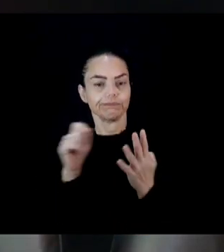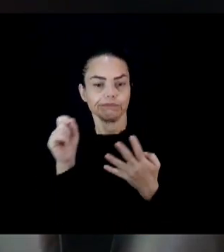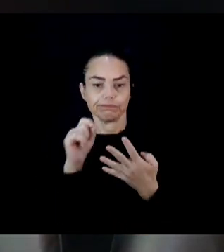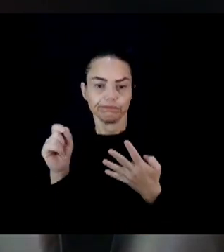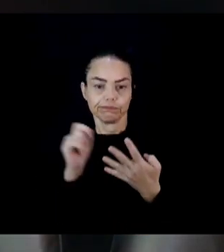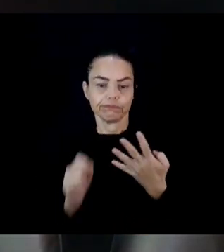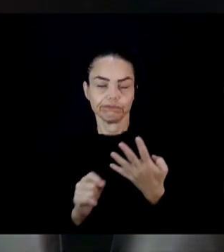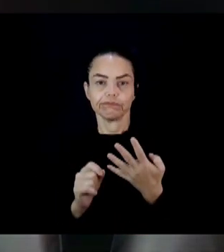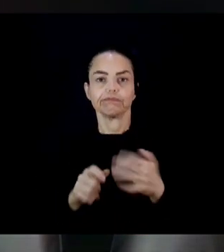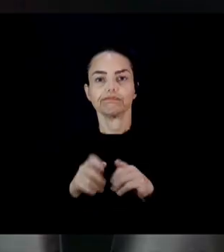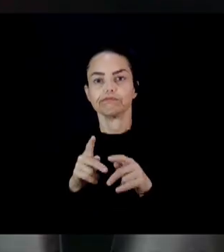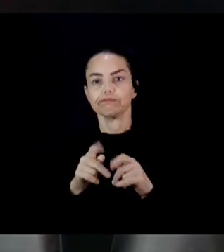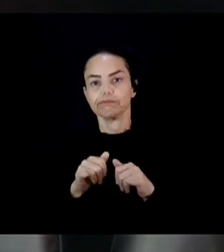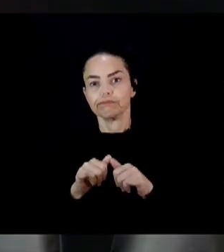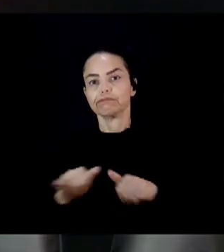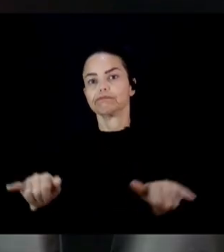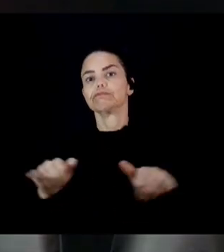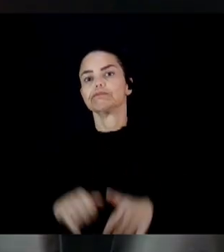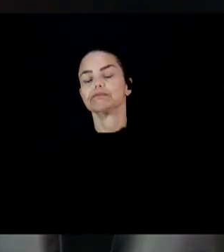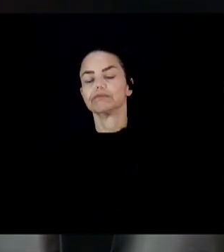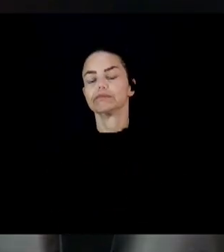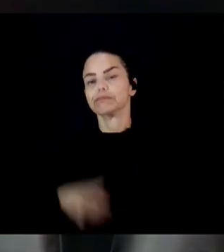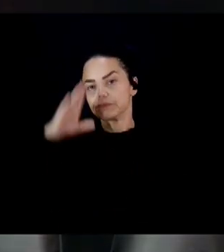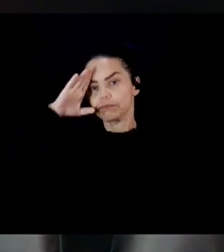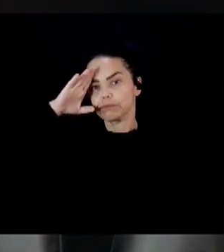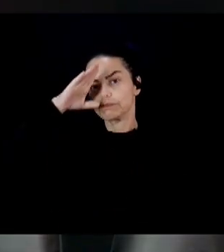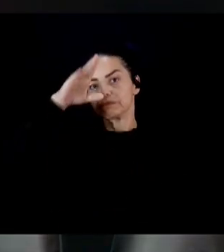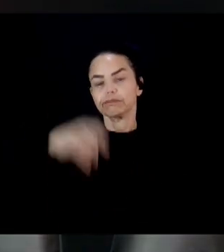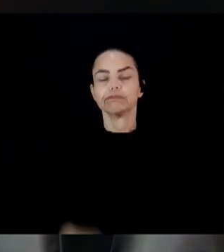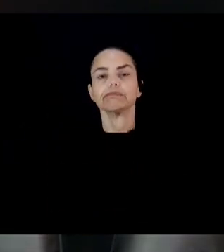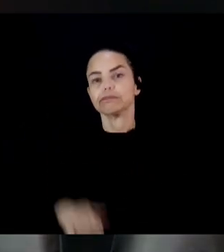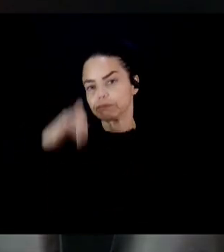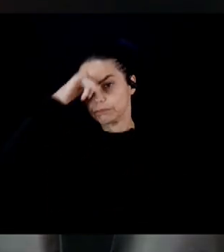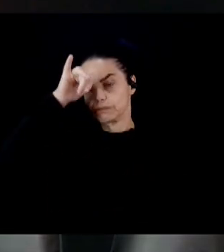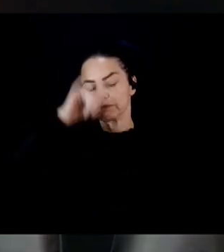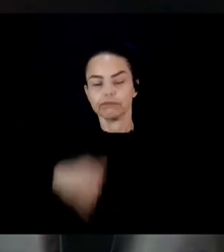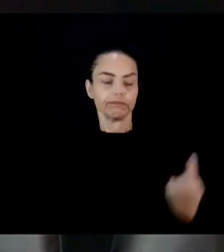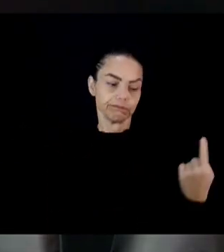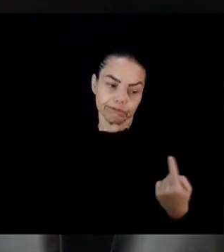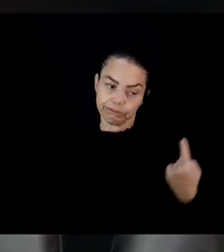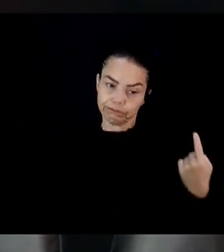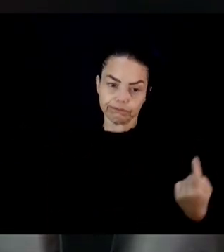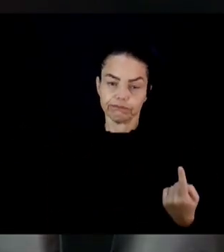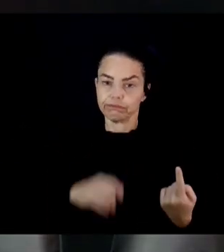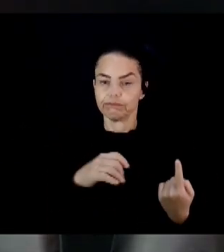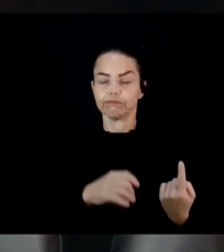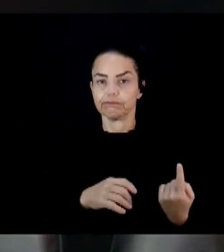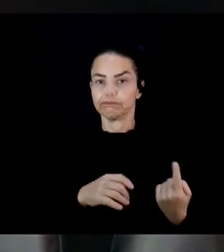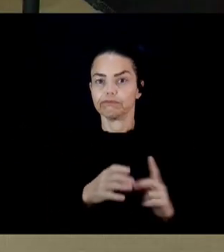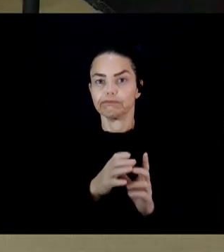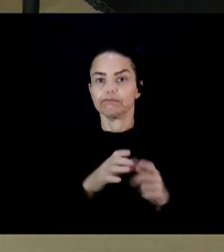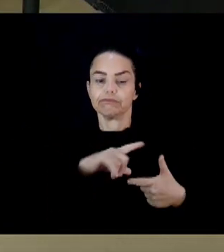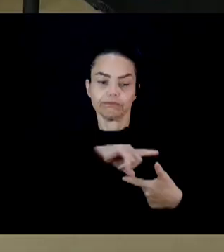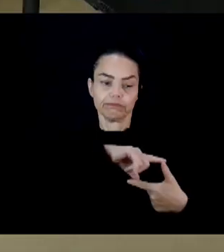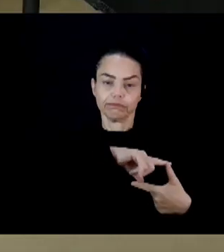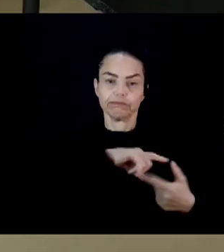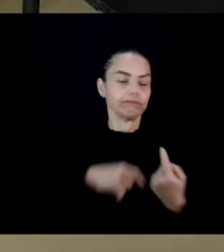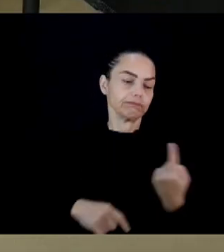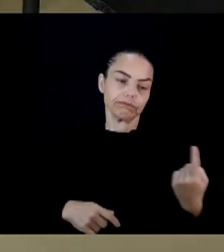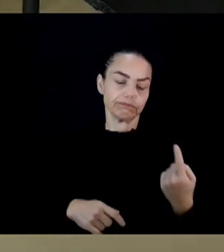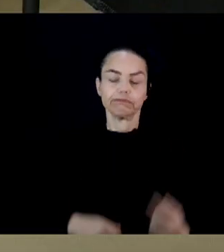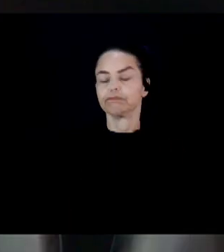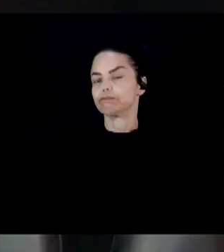supermercado, e principalmente evitar o isolamento social. Exatamente. Que é quando a gente tem